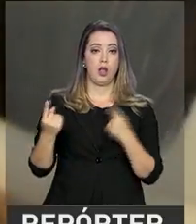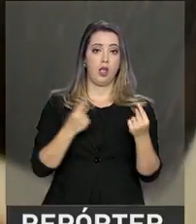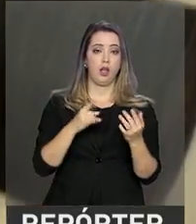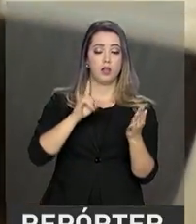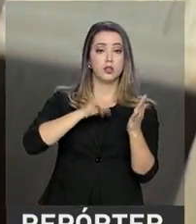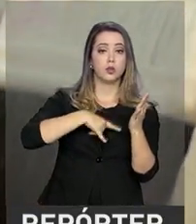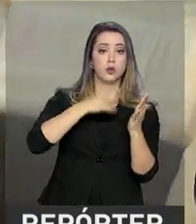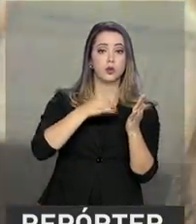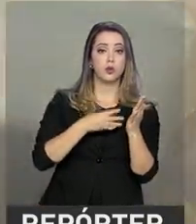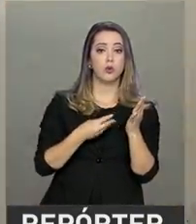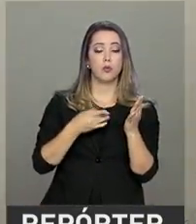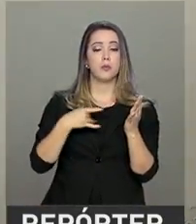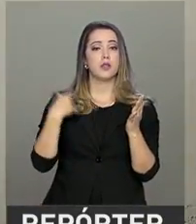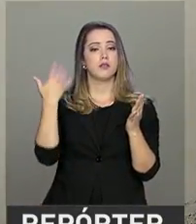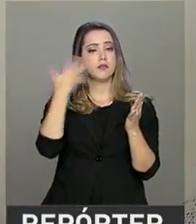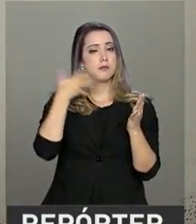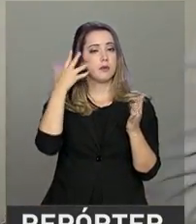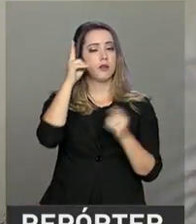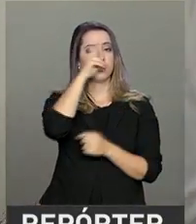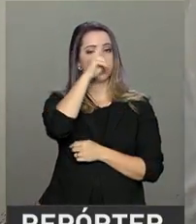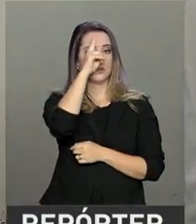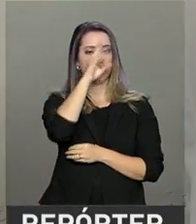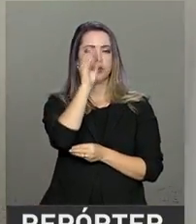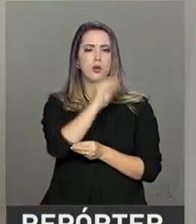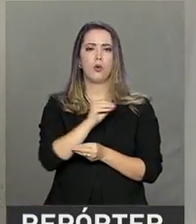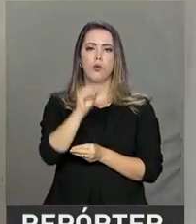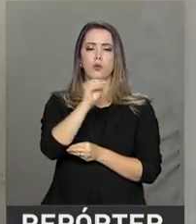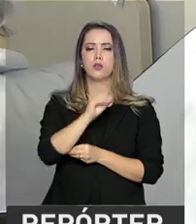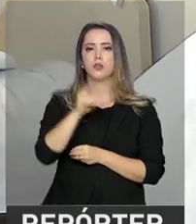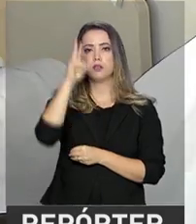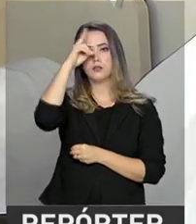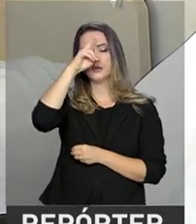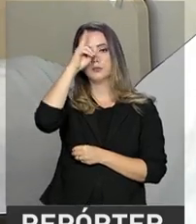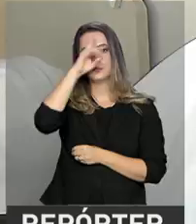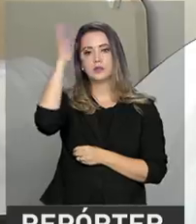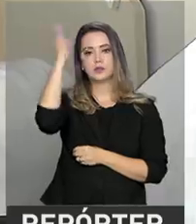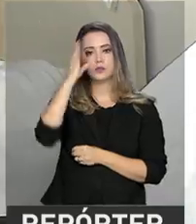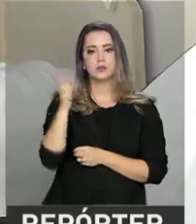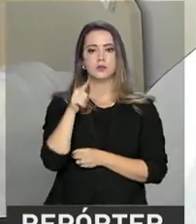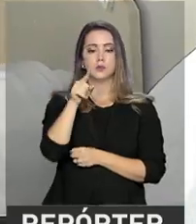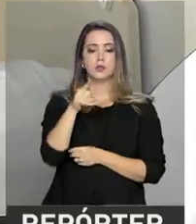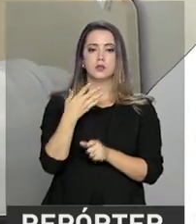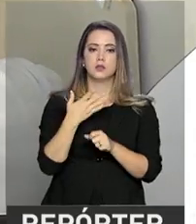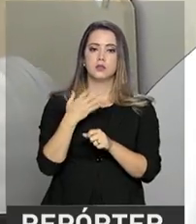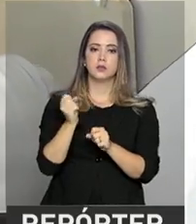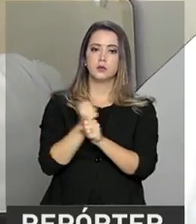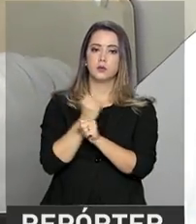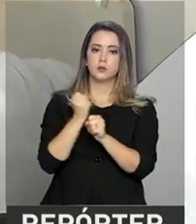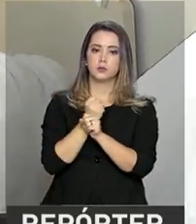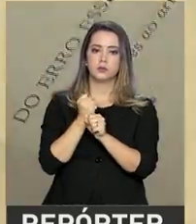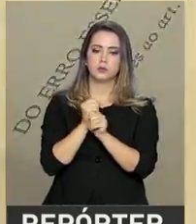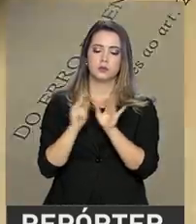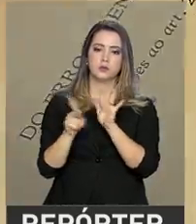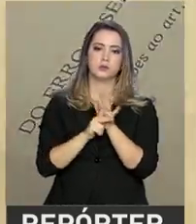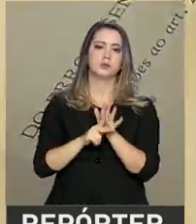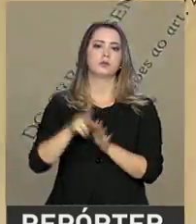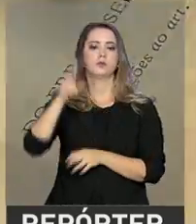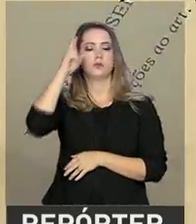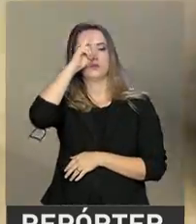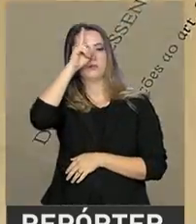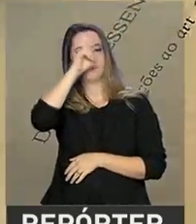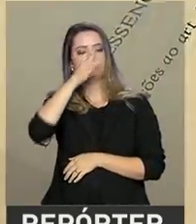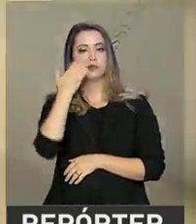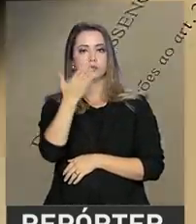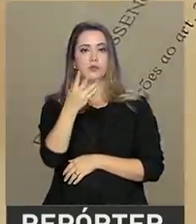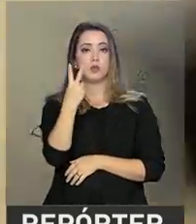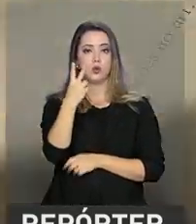documento conta uma história. E é cuidando da memória do país que Diego constrói a própria história. Há quase